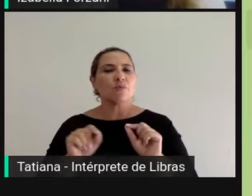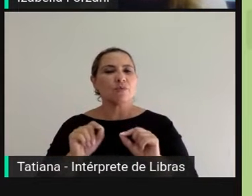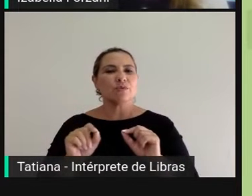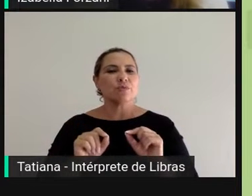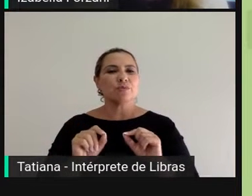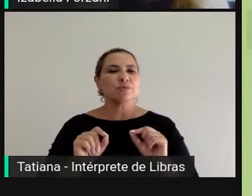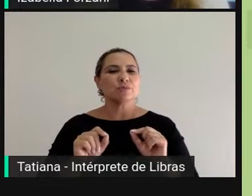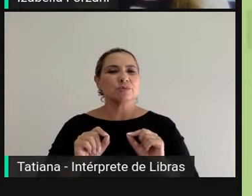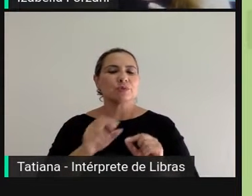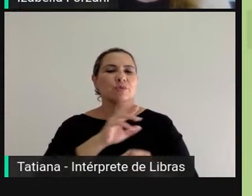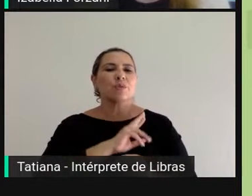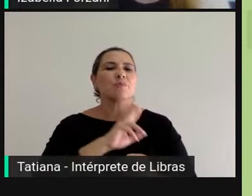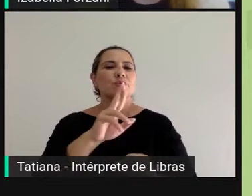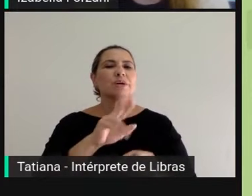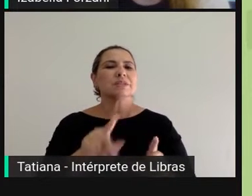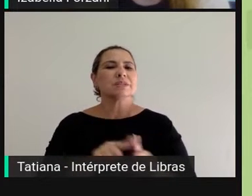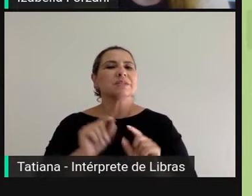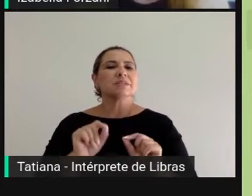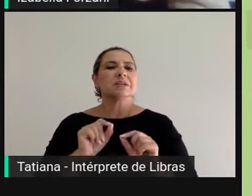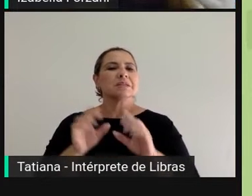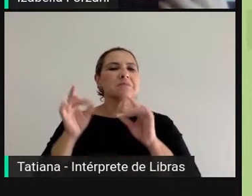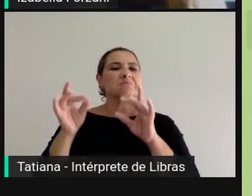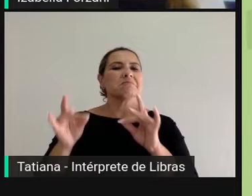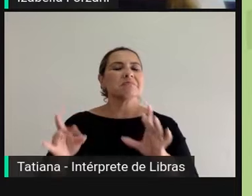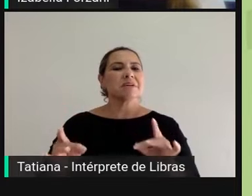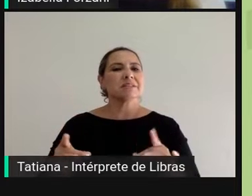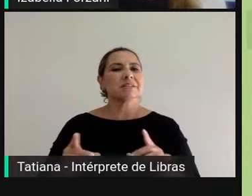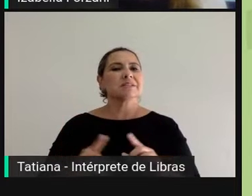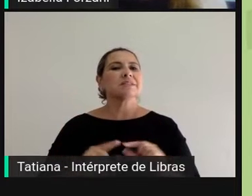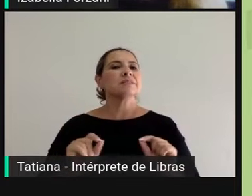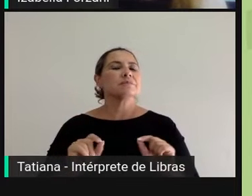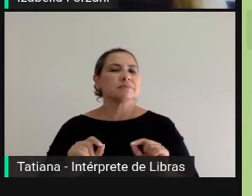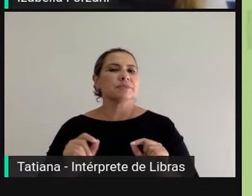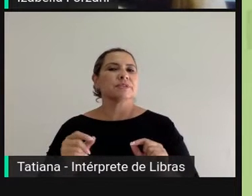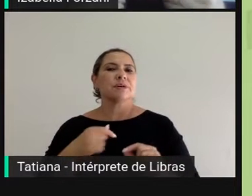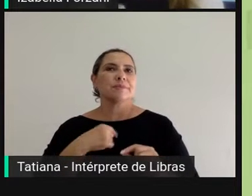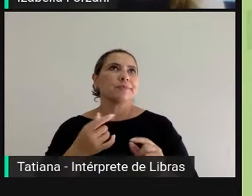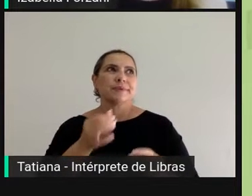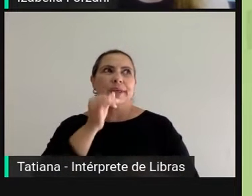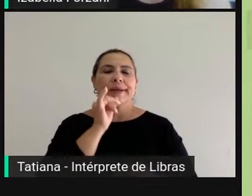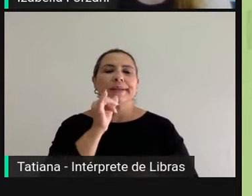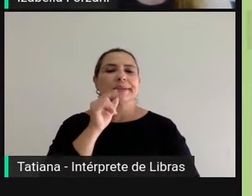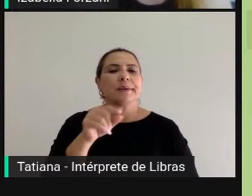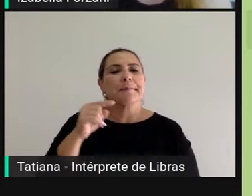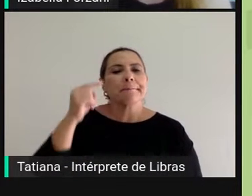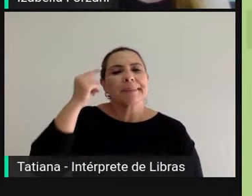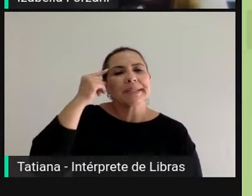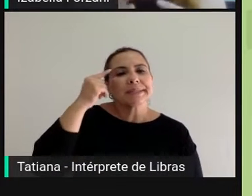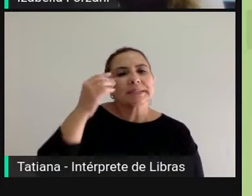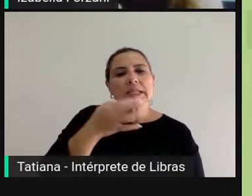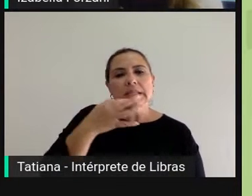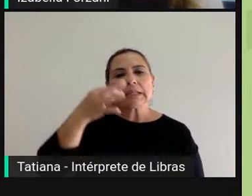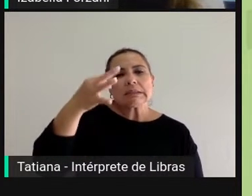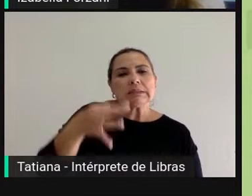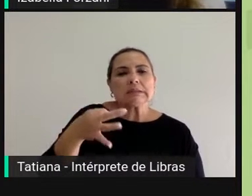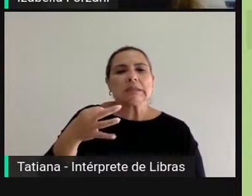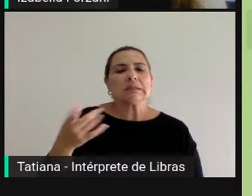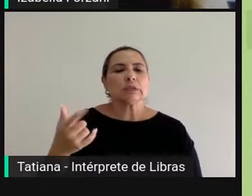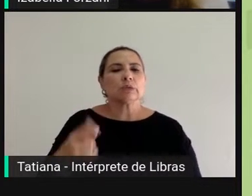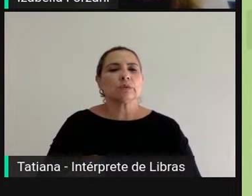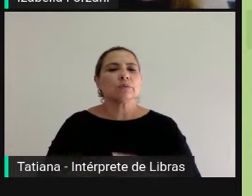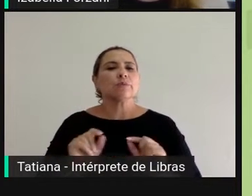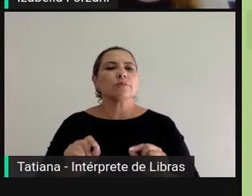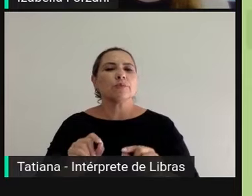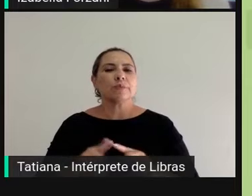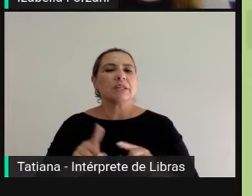representatividade meramente descritiva. Como se o ideal fosse que o parlamento fosse